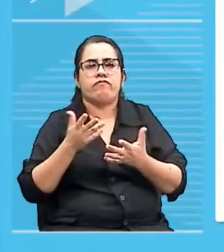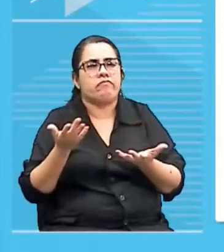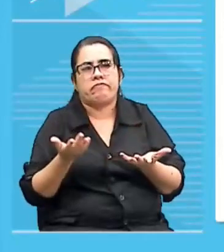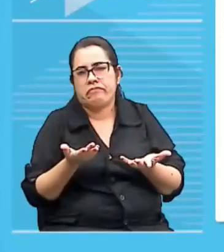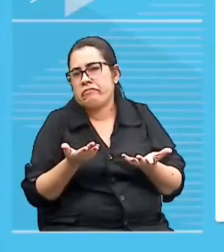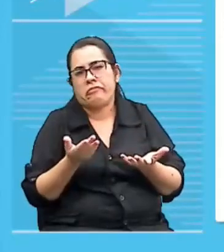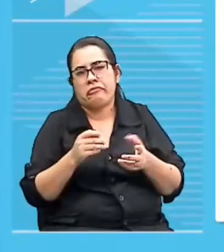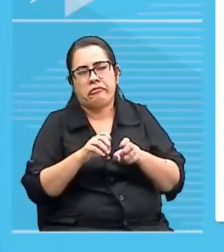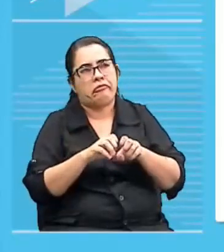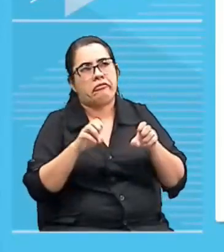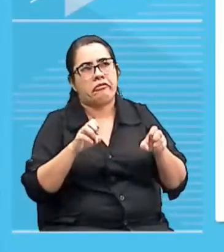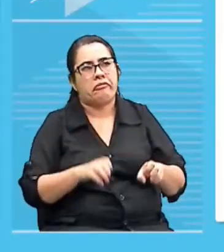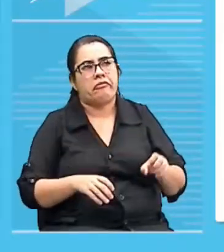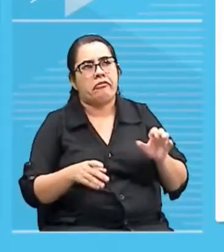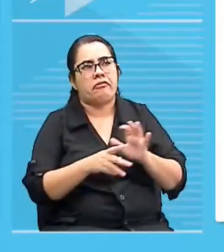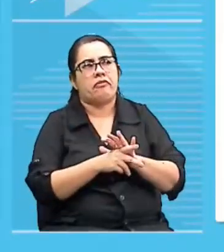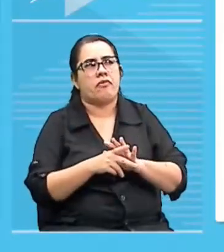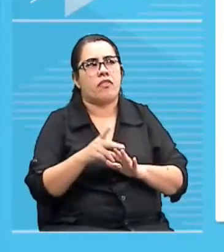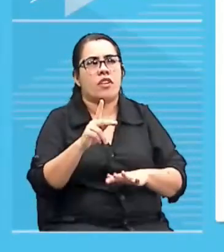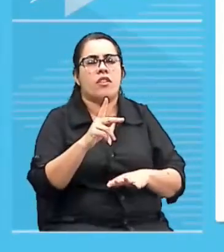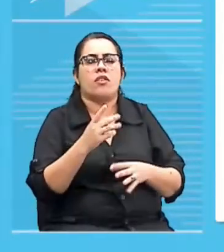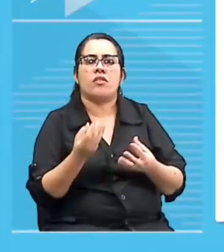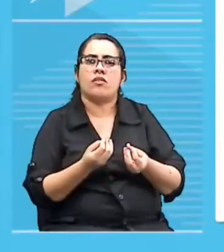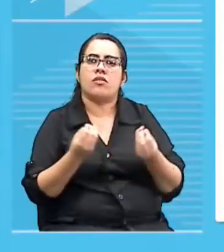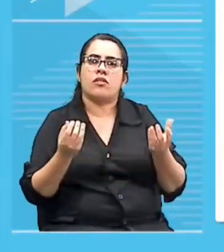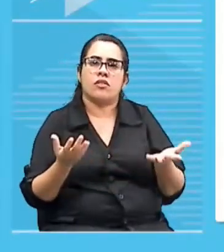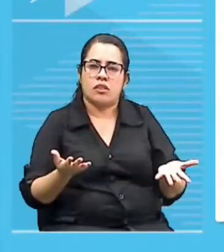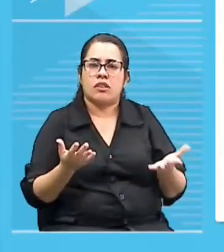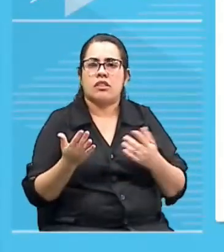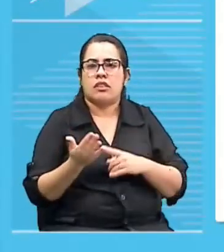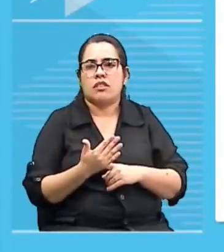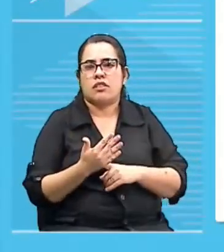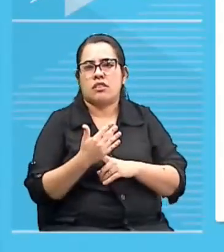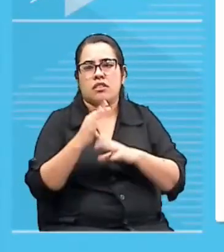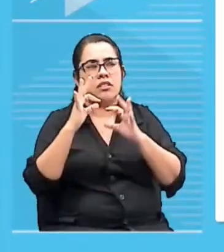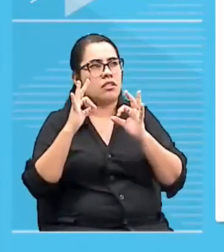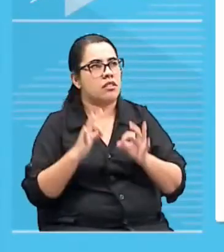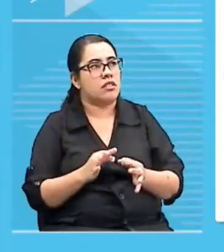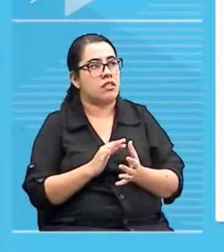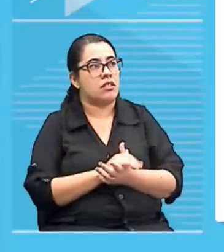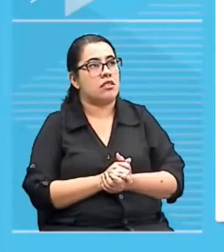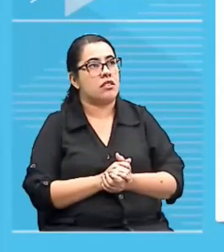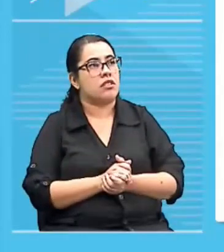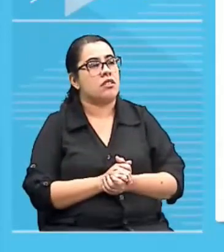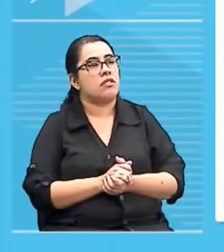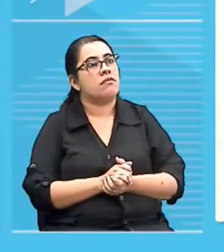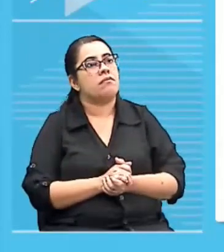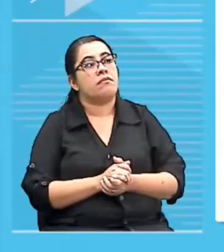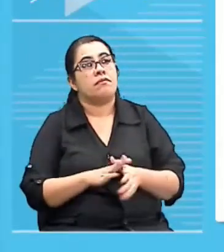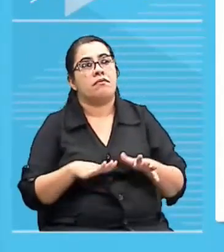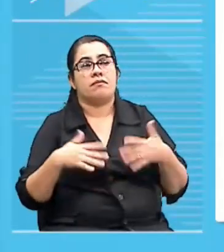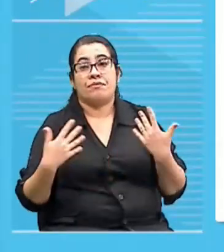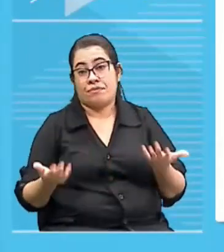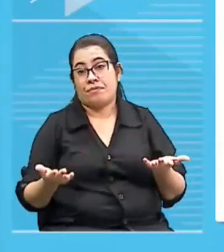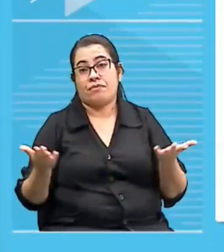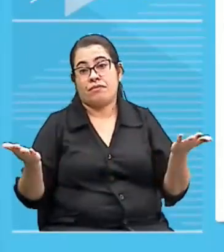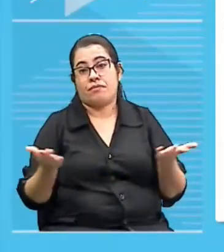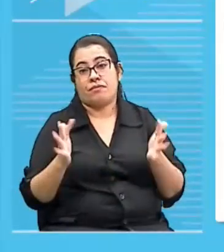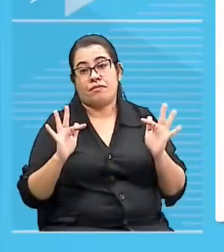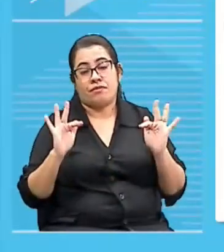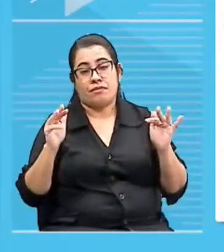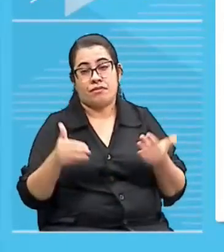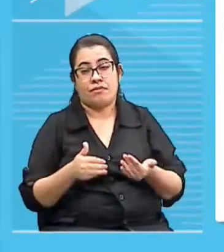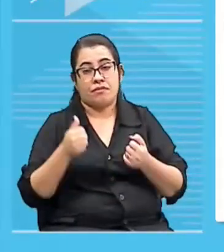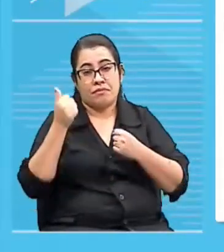alguma estrutura, né? De alguma estrutura tecnológica, tá certo? E aí, turminha, para finalizar a